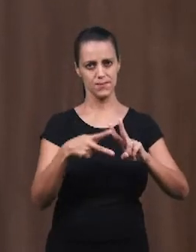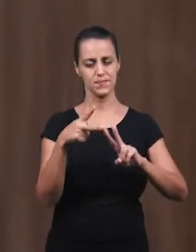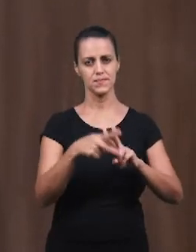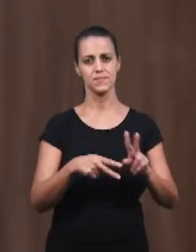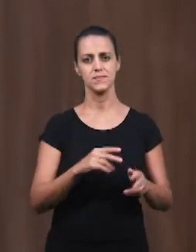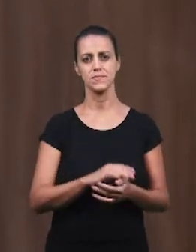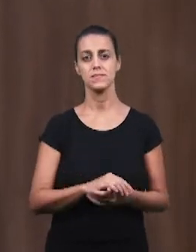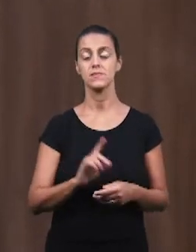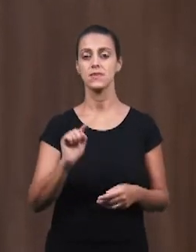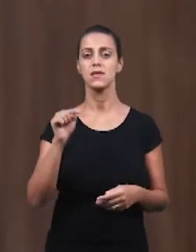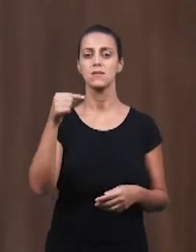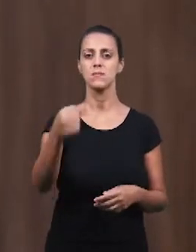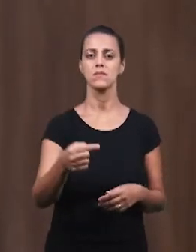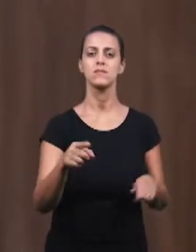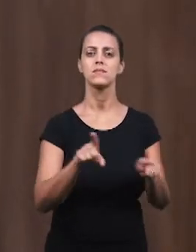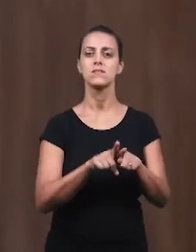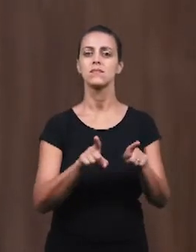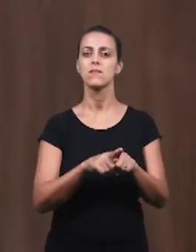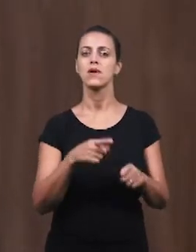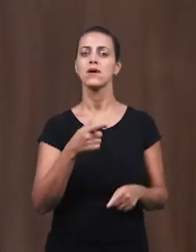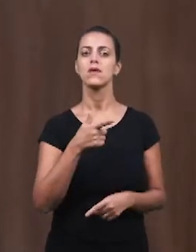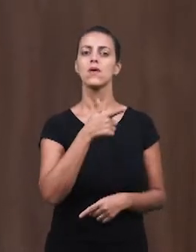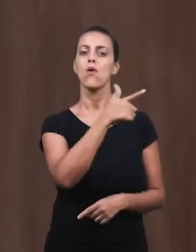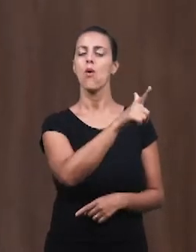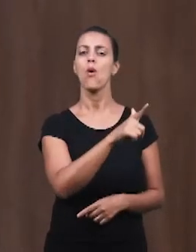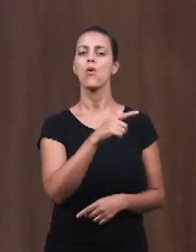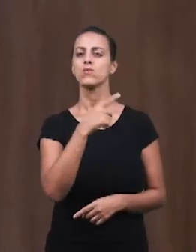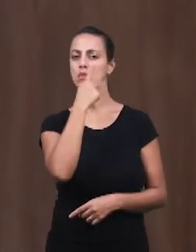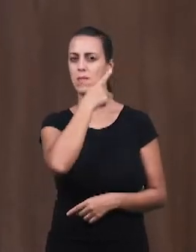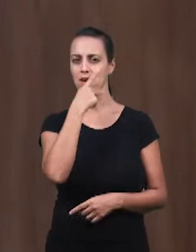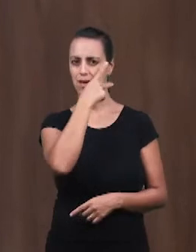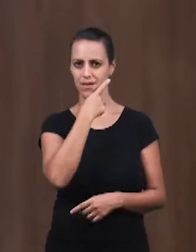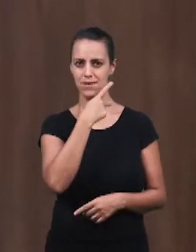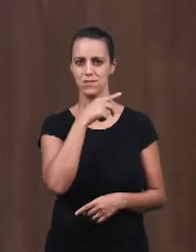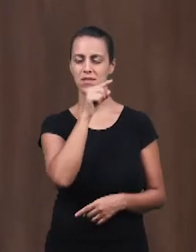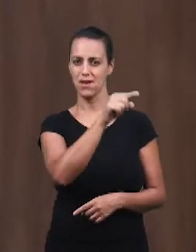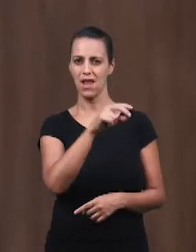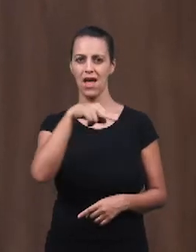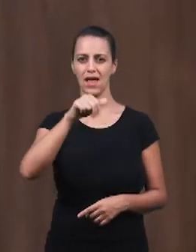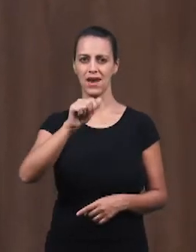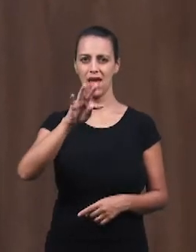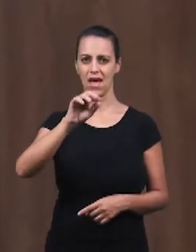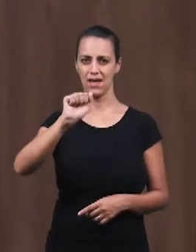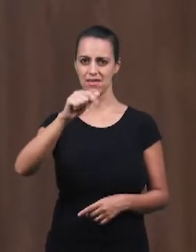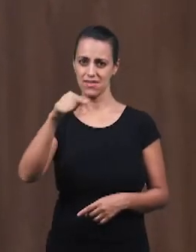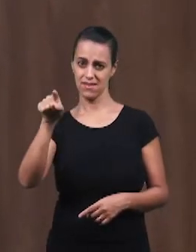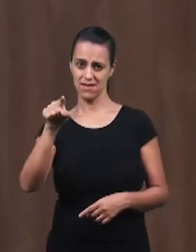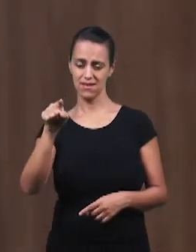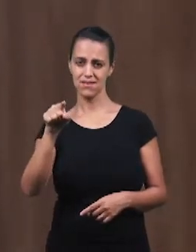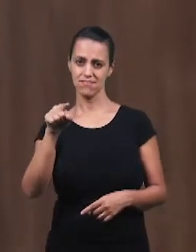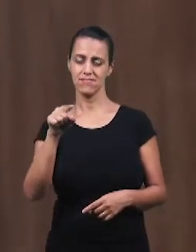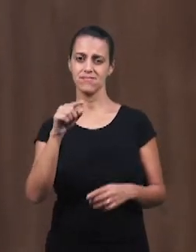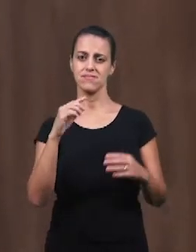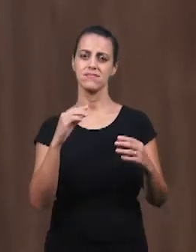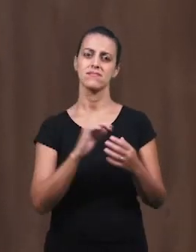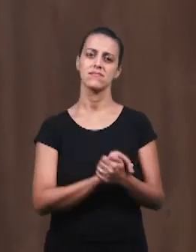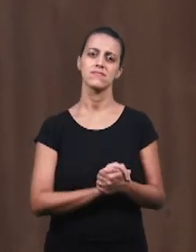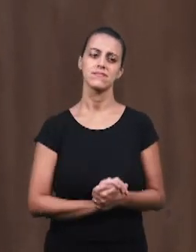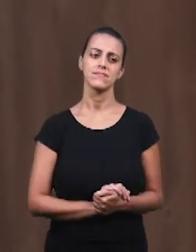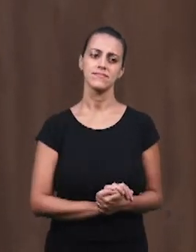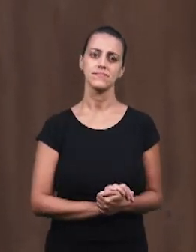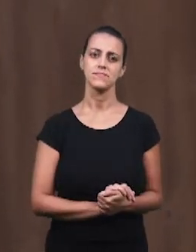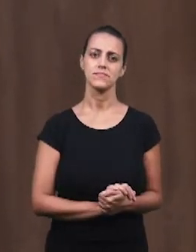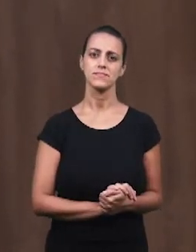do Espírito Santo. E logo em seguida iremos para o estado da Paraíba, onde ali o irmão Natan, do grupo de jovens da